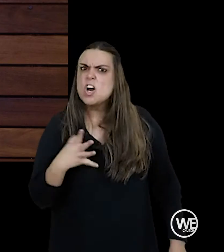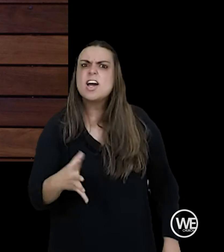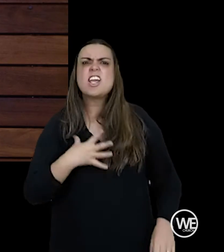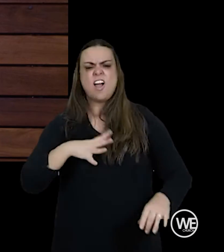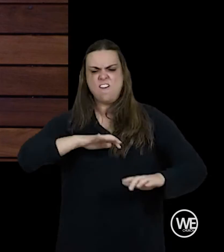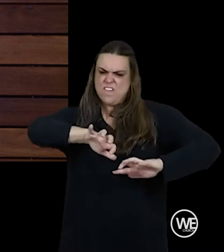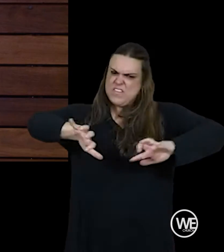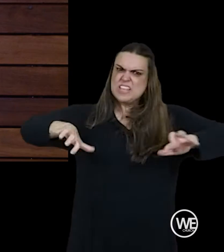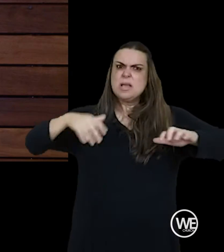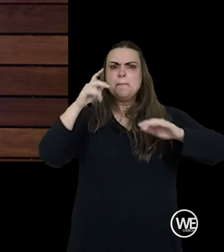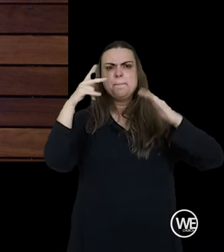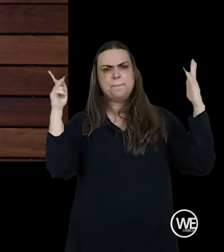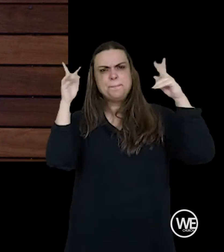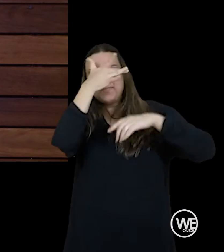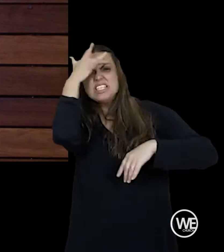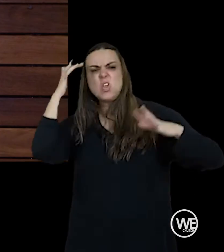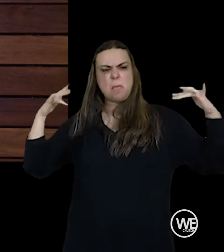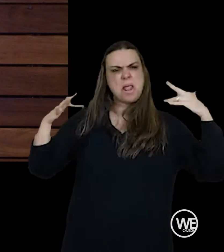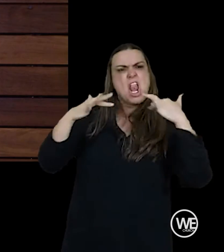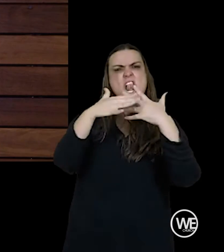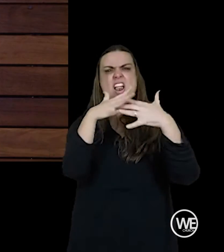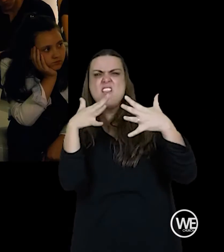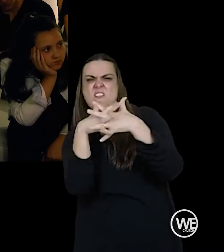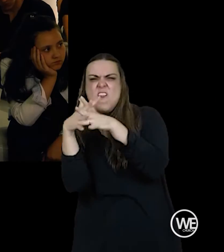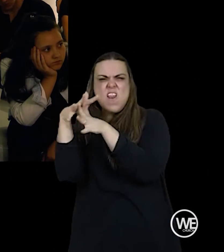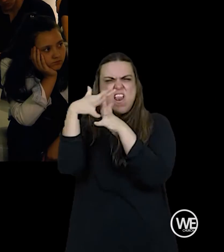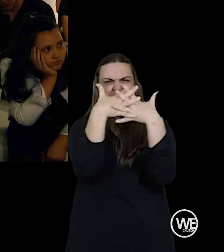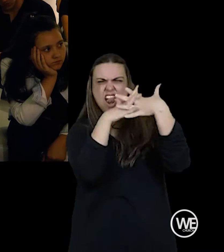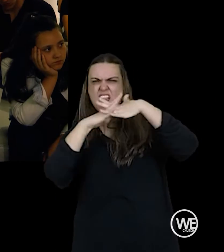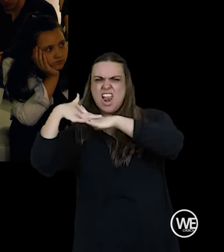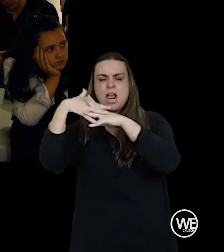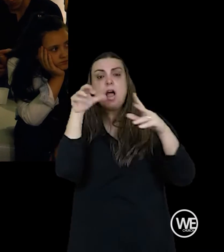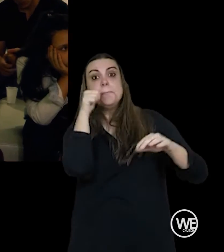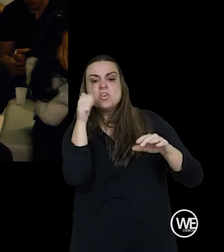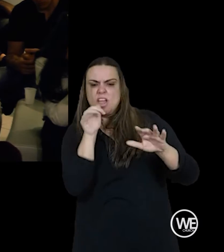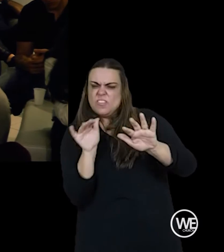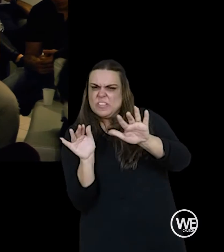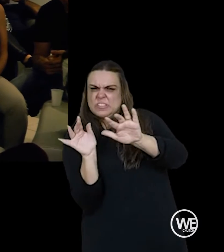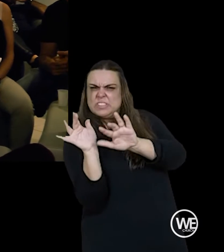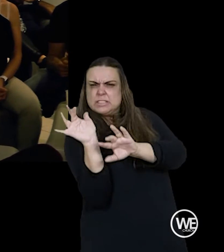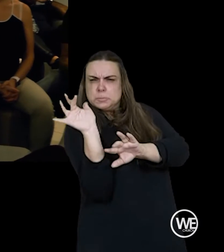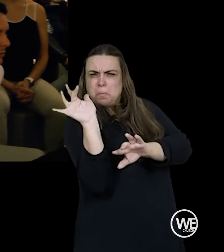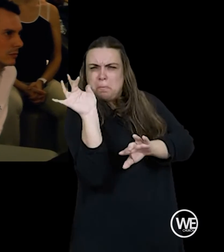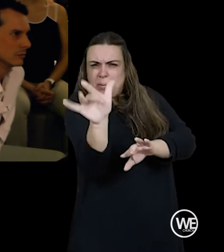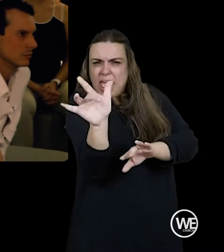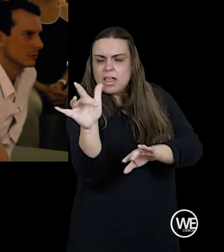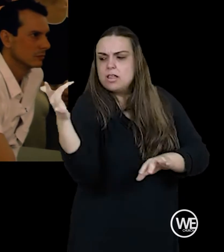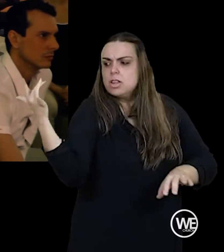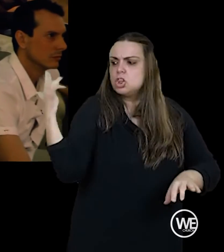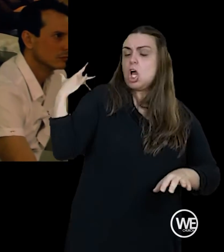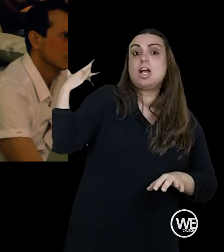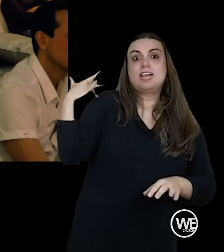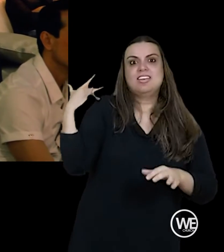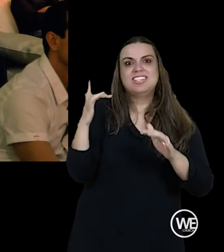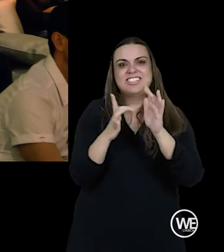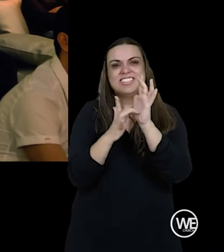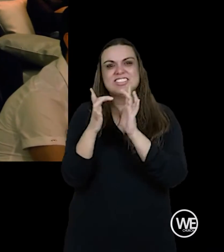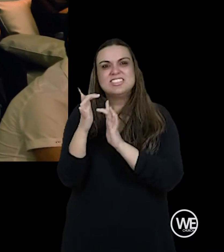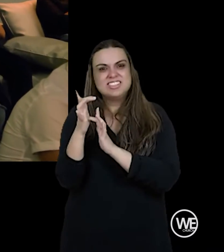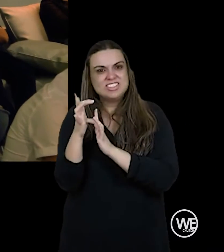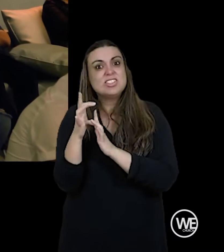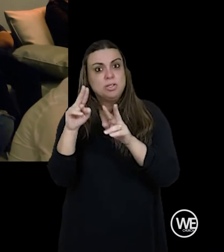daquela multidão que estava dificultando o acesso dela, pela condição que ela vivia e pela condição física